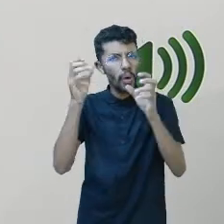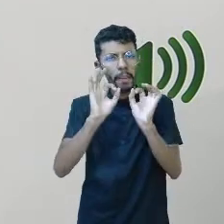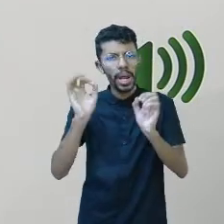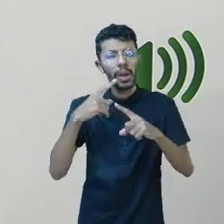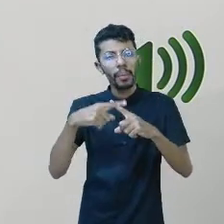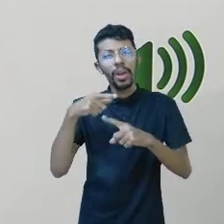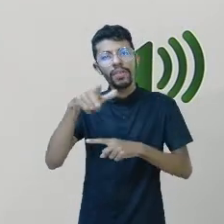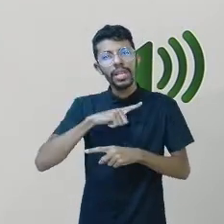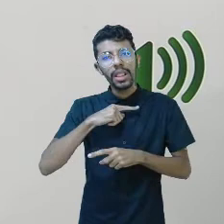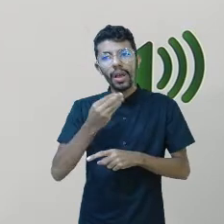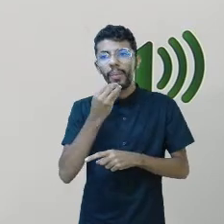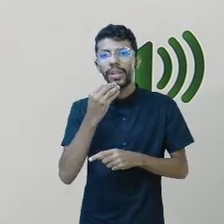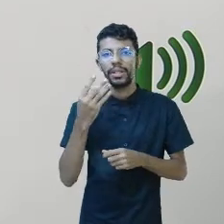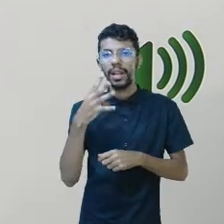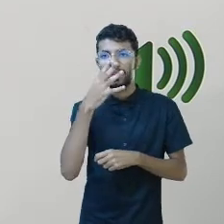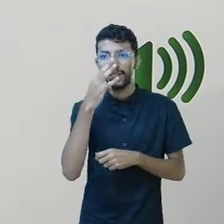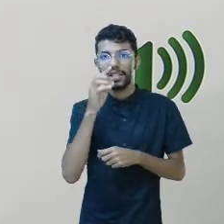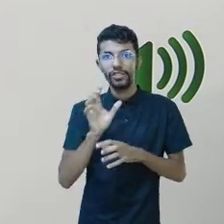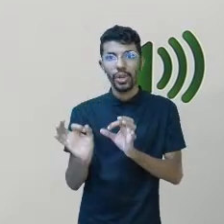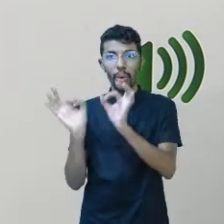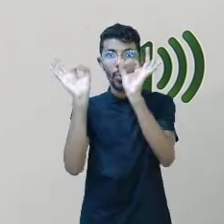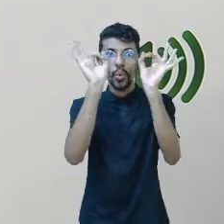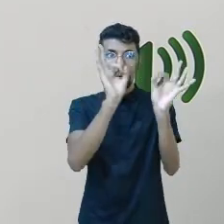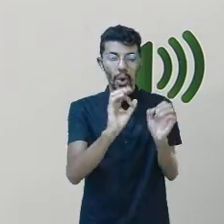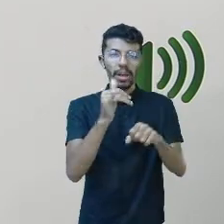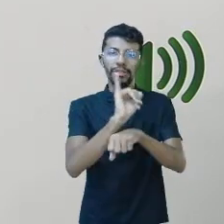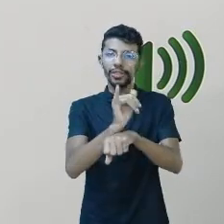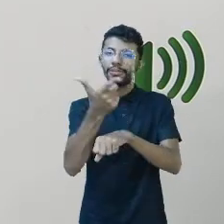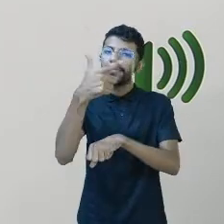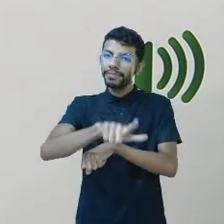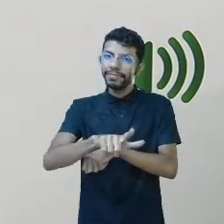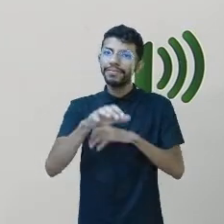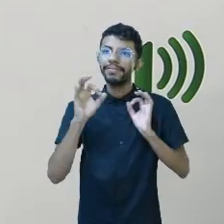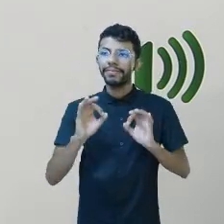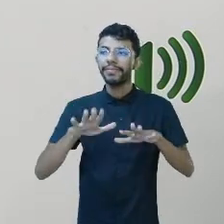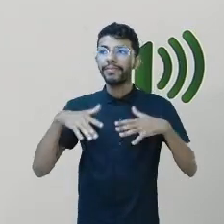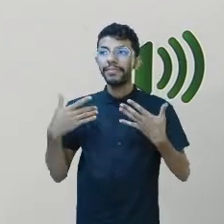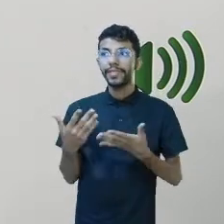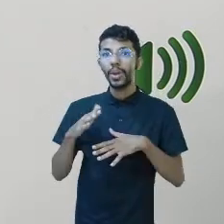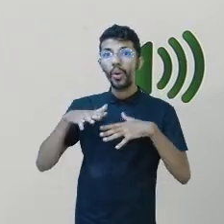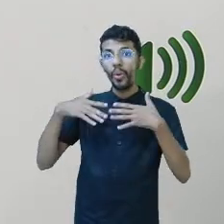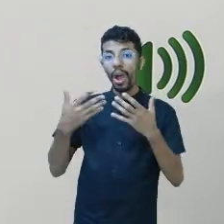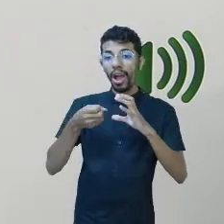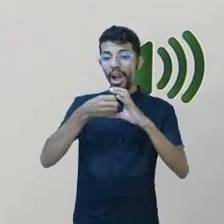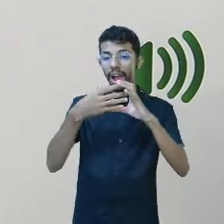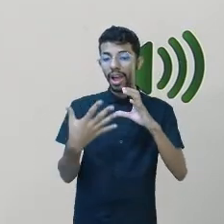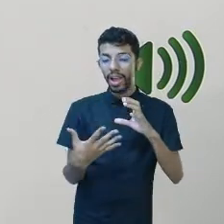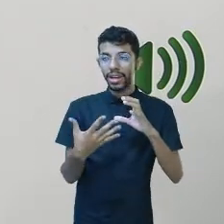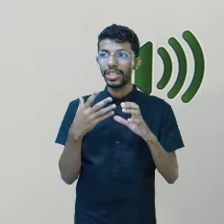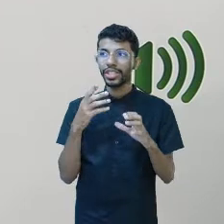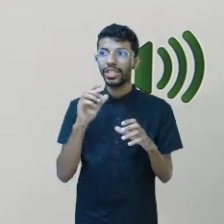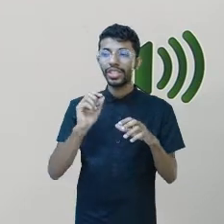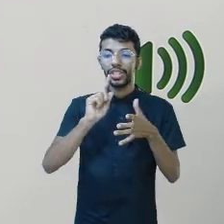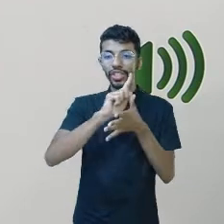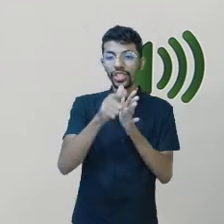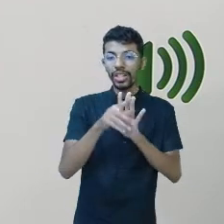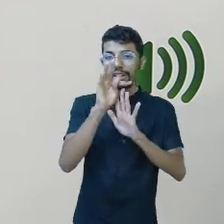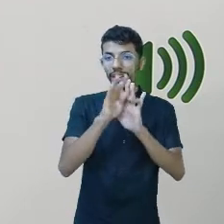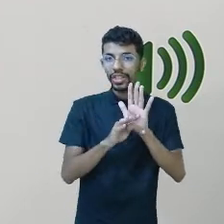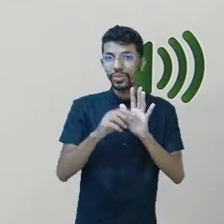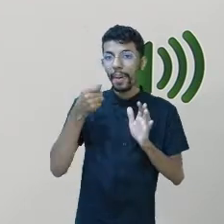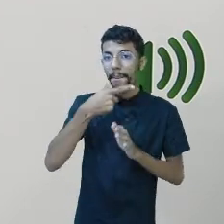vai ter a oportunidade de assisti-la novamente. Então, vamos lá, quais as características deste gênero textual